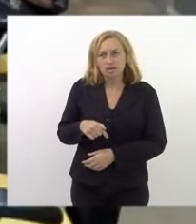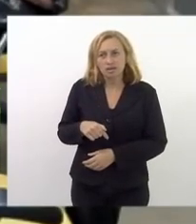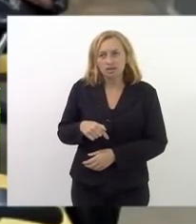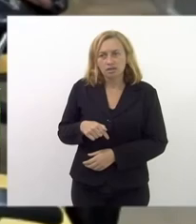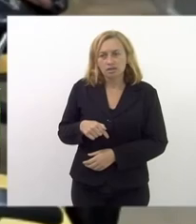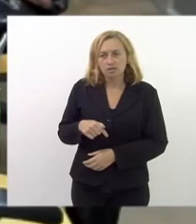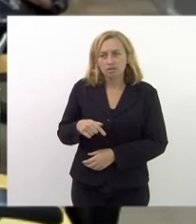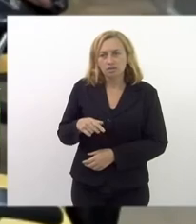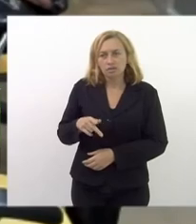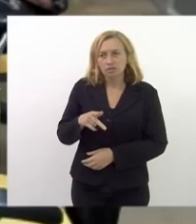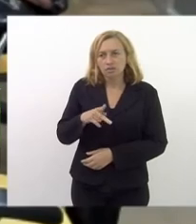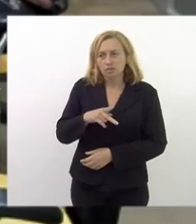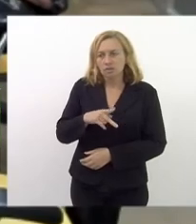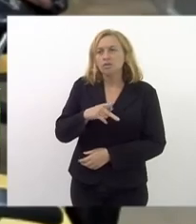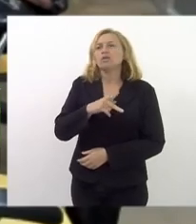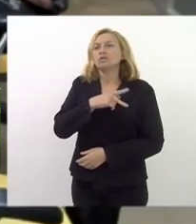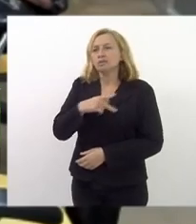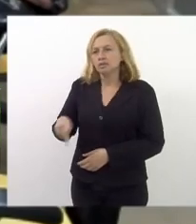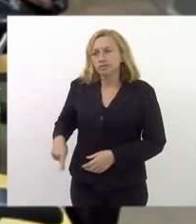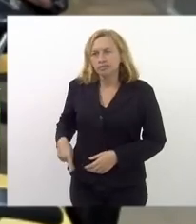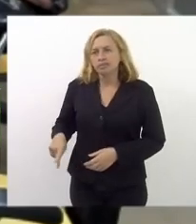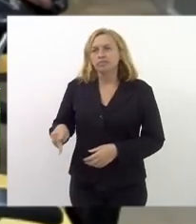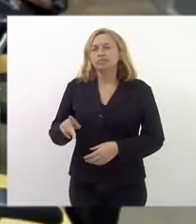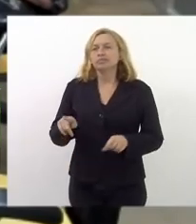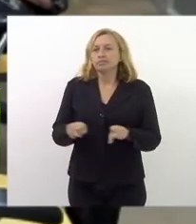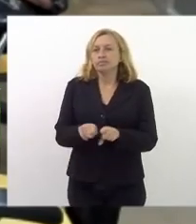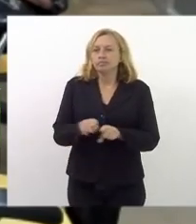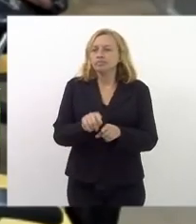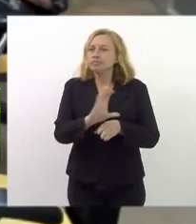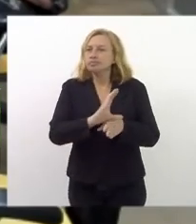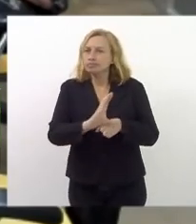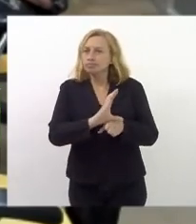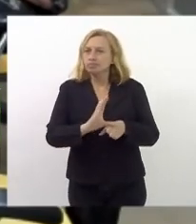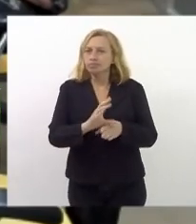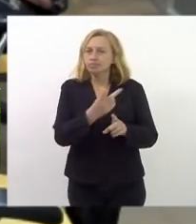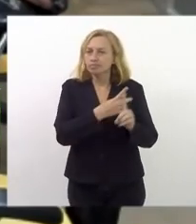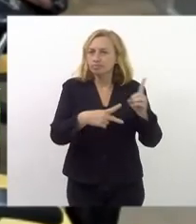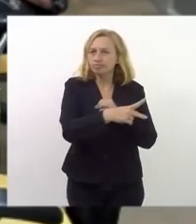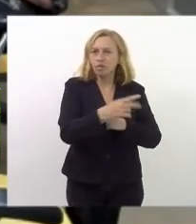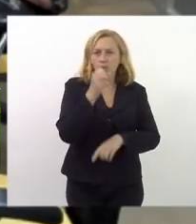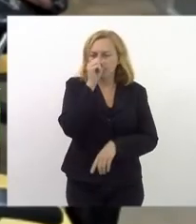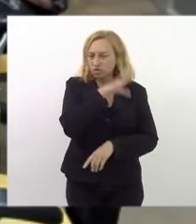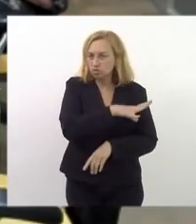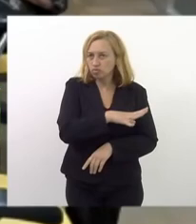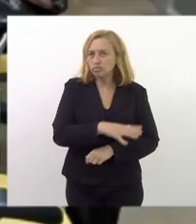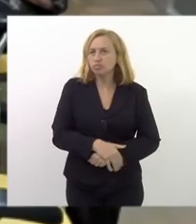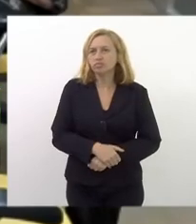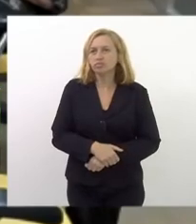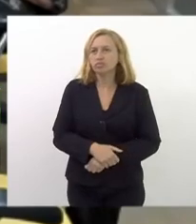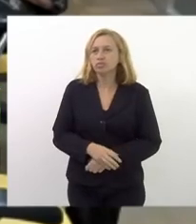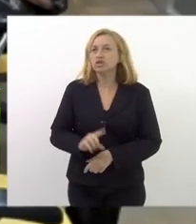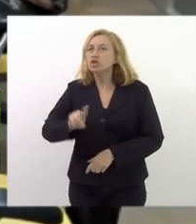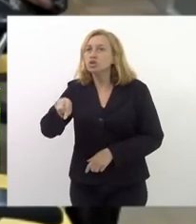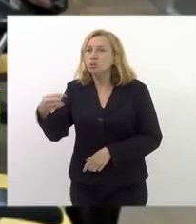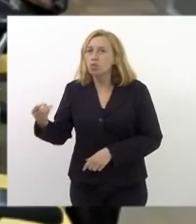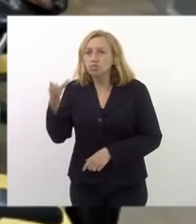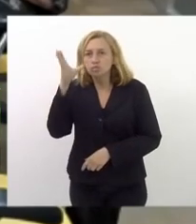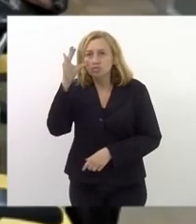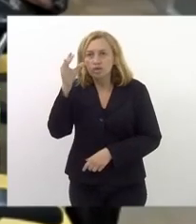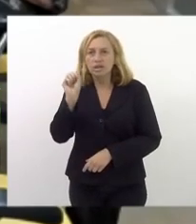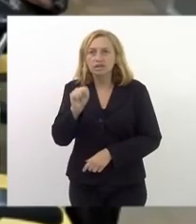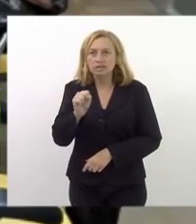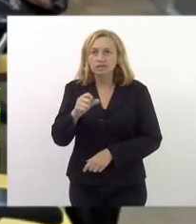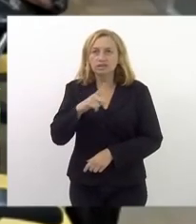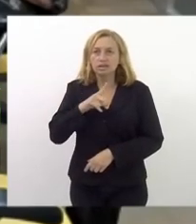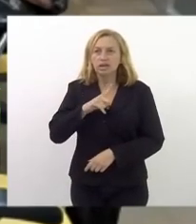como presidente também do Conselho de Administração do Rio Previdência. Isso é um absurdo, um escárnio. E tem outros interessados. Então, o